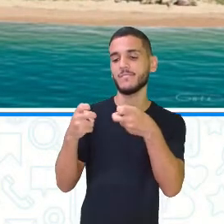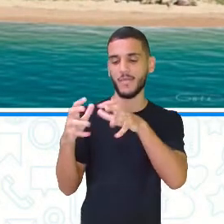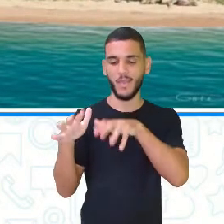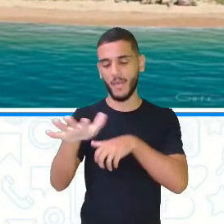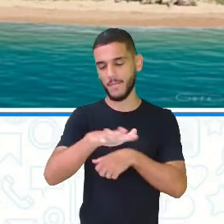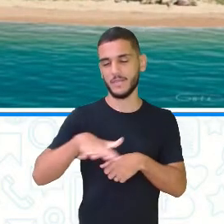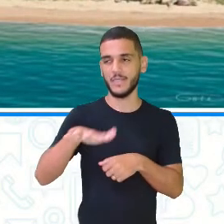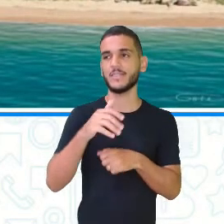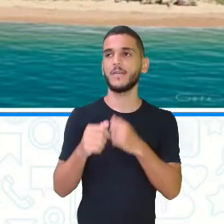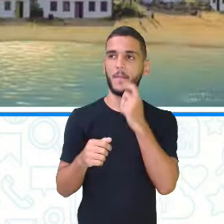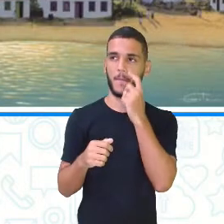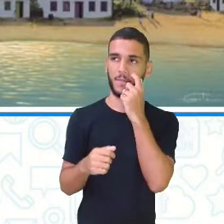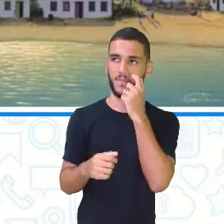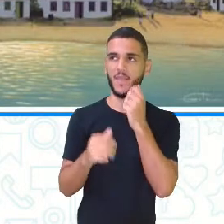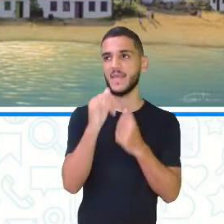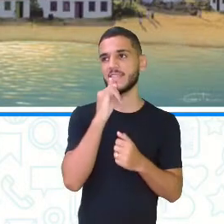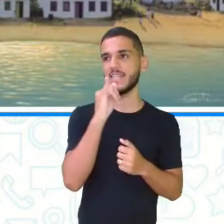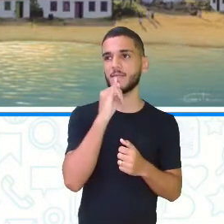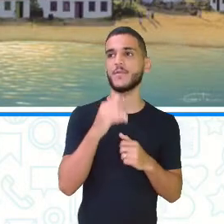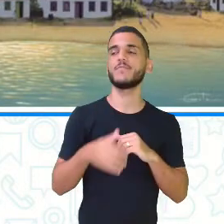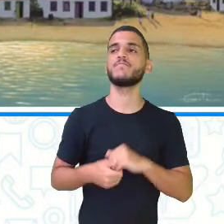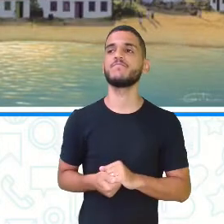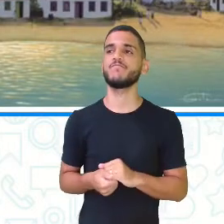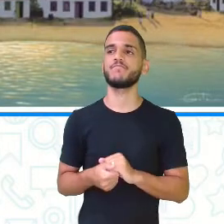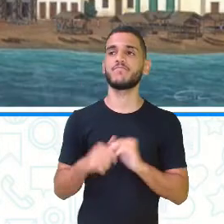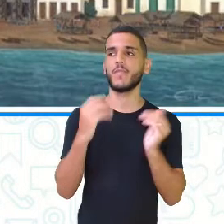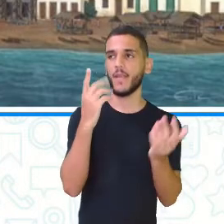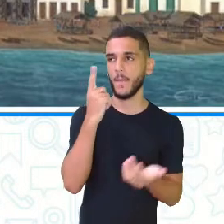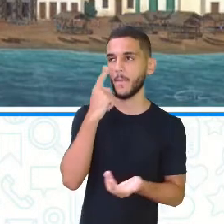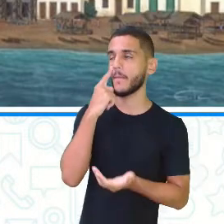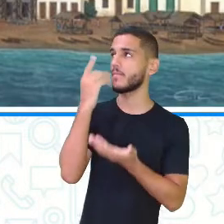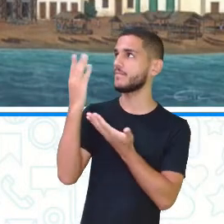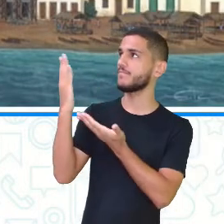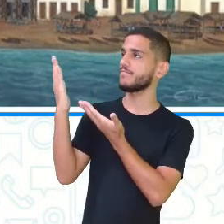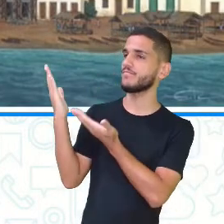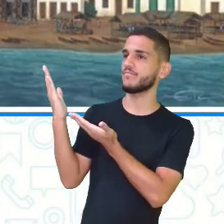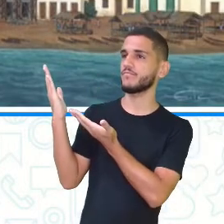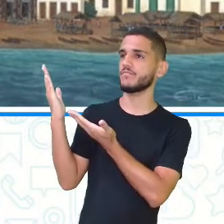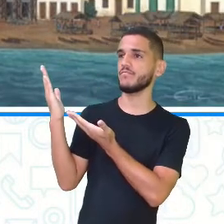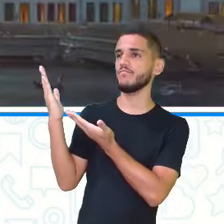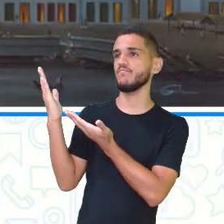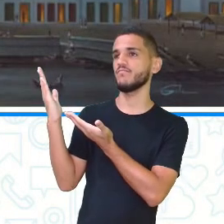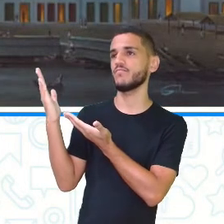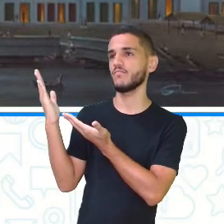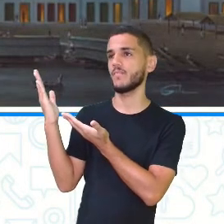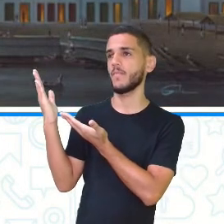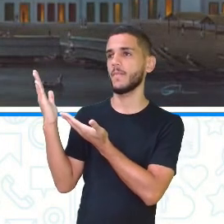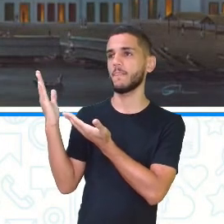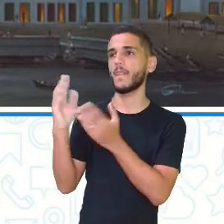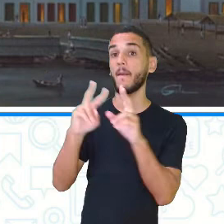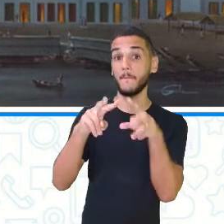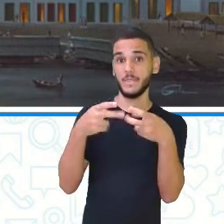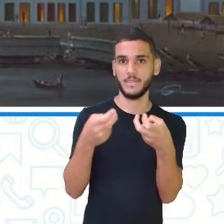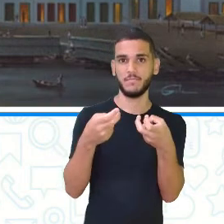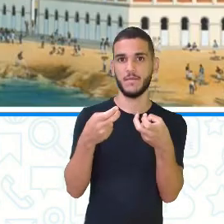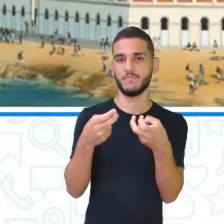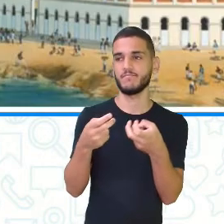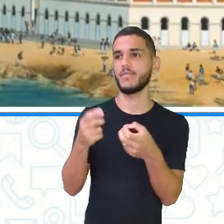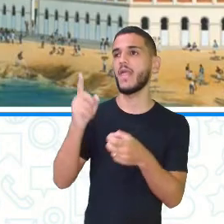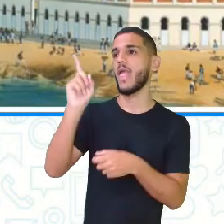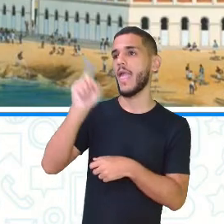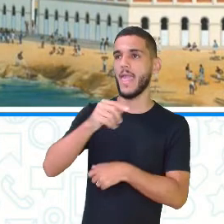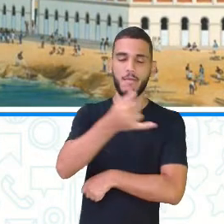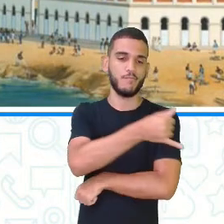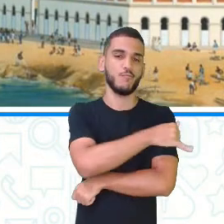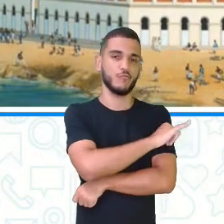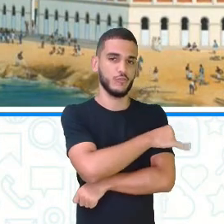transformações em paisagens, eu trouxe aqui uma transformação bem legal para vocês observarem, que essa daqui é a cidade do Rio de Janeiro.